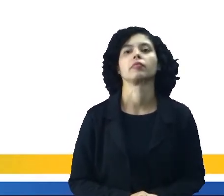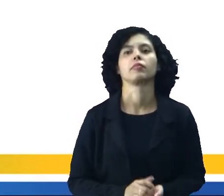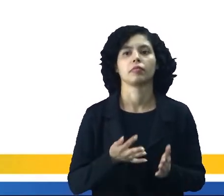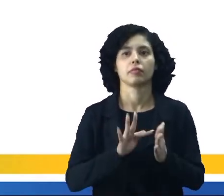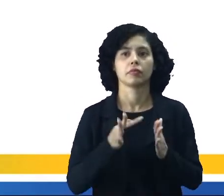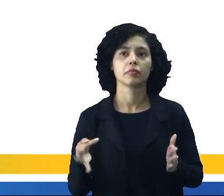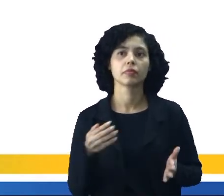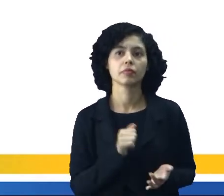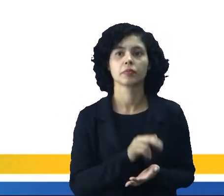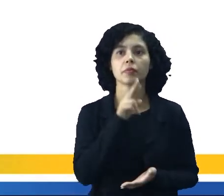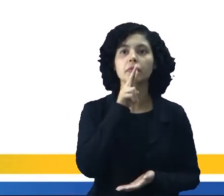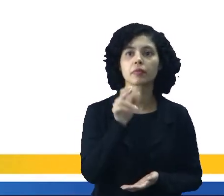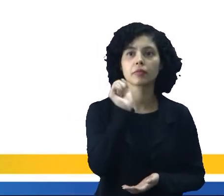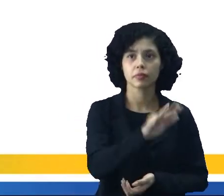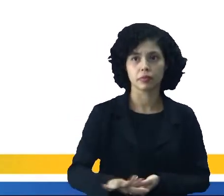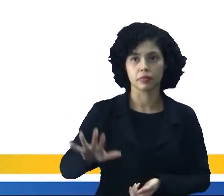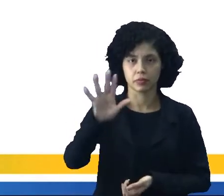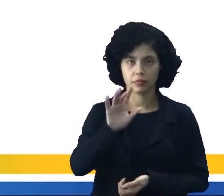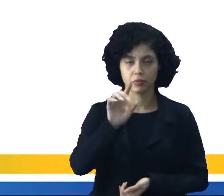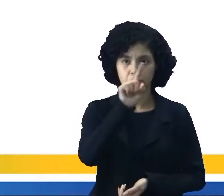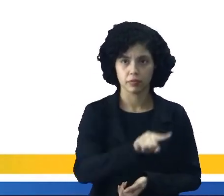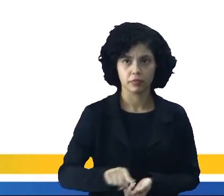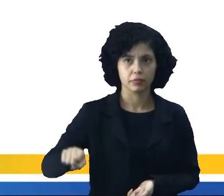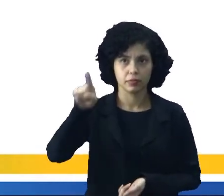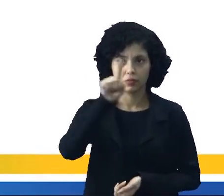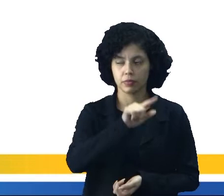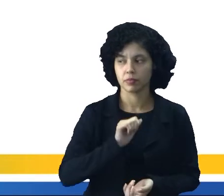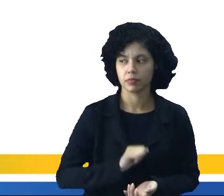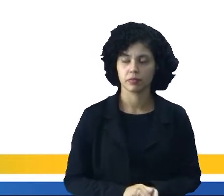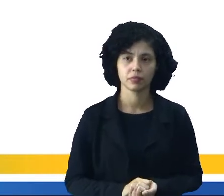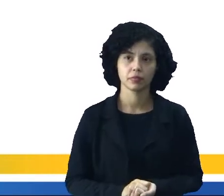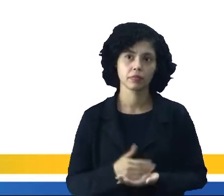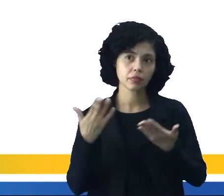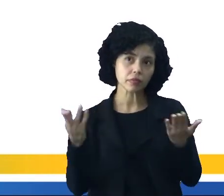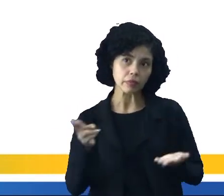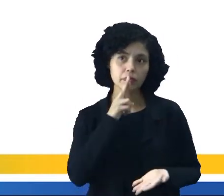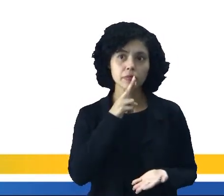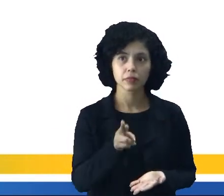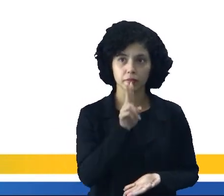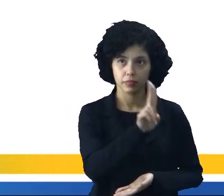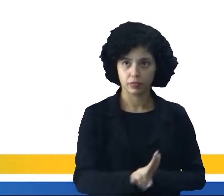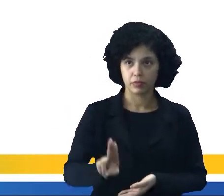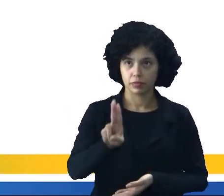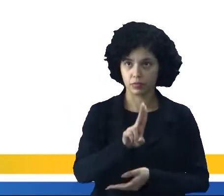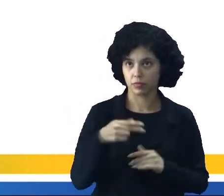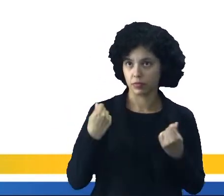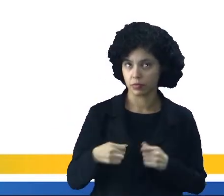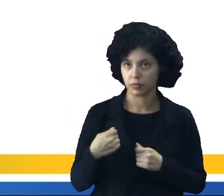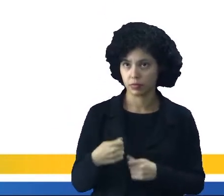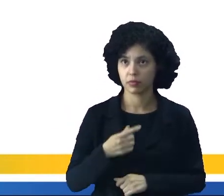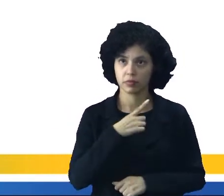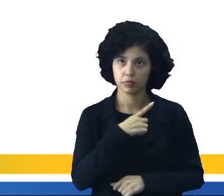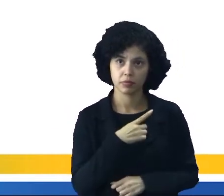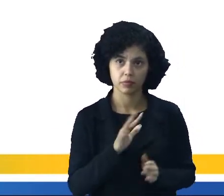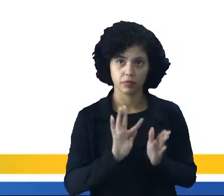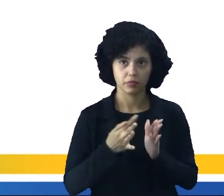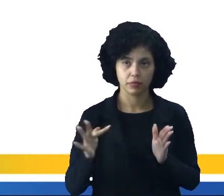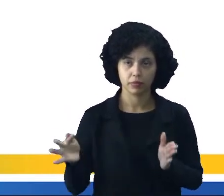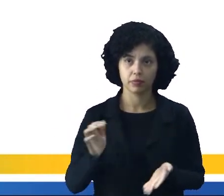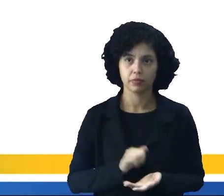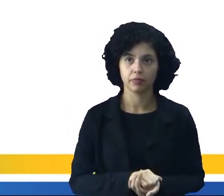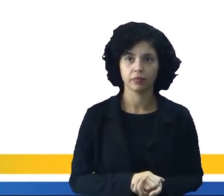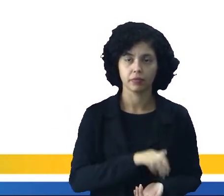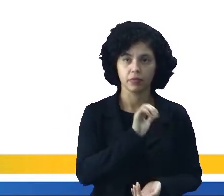fórmula cálculo da área do círculo para calcular área do círculo devemos utilizar a seguinte